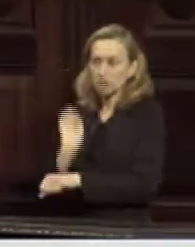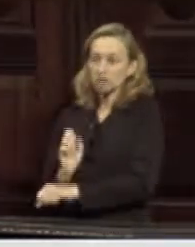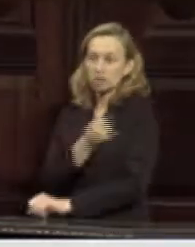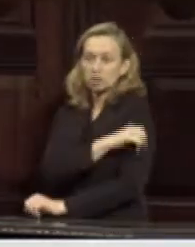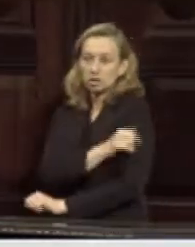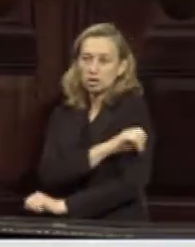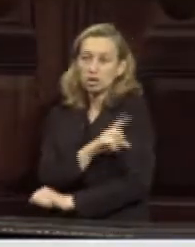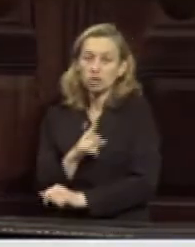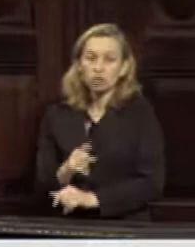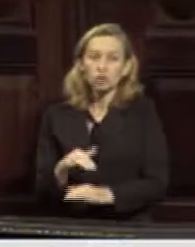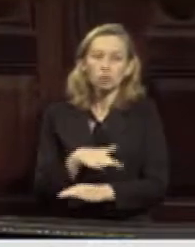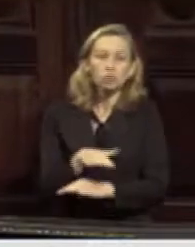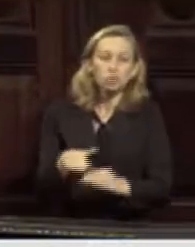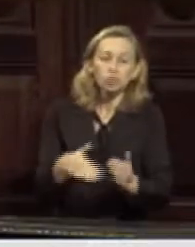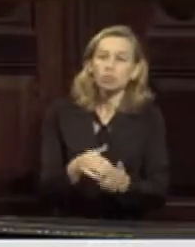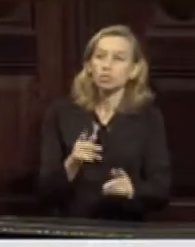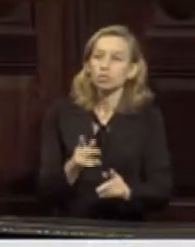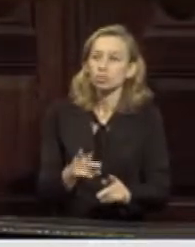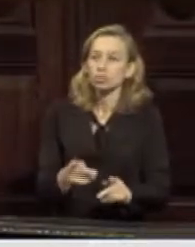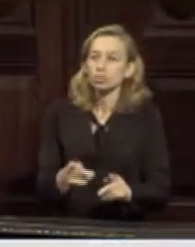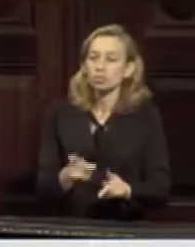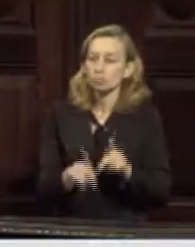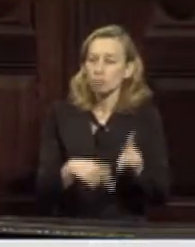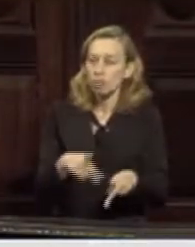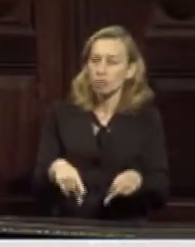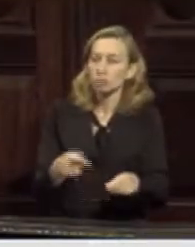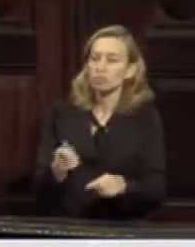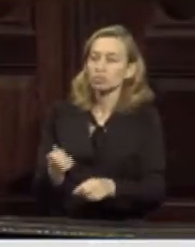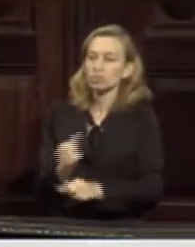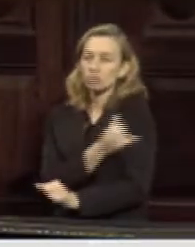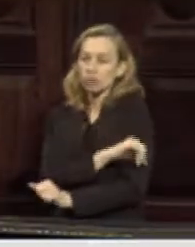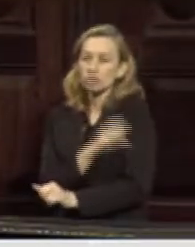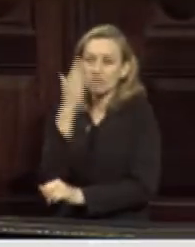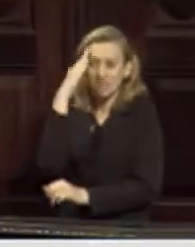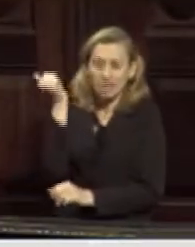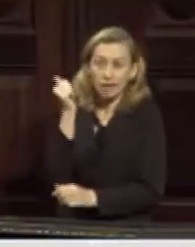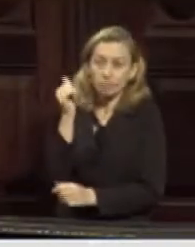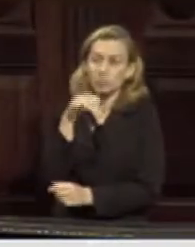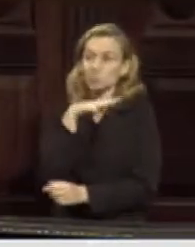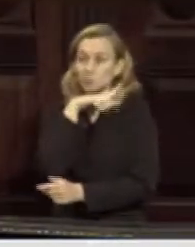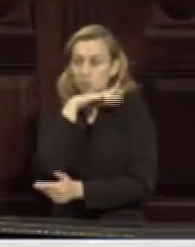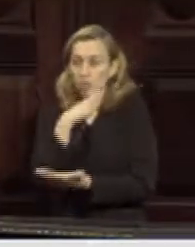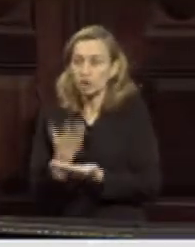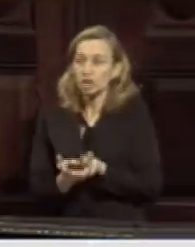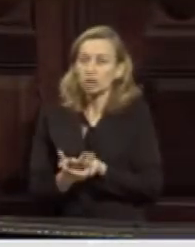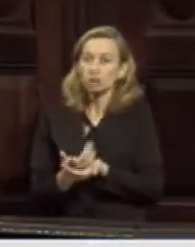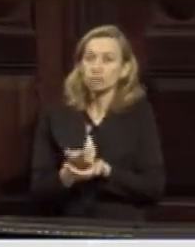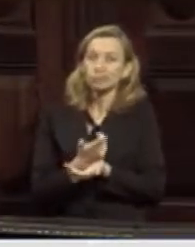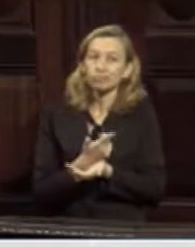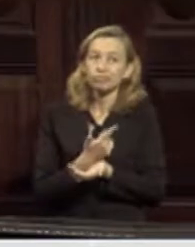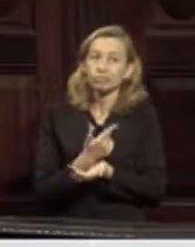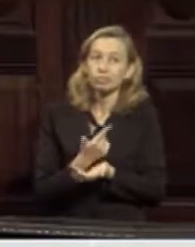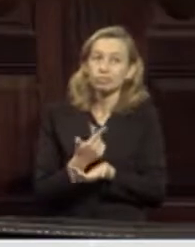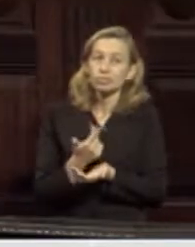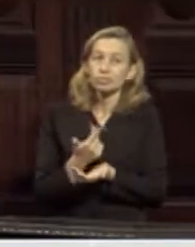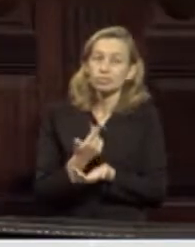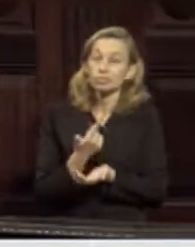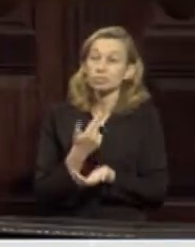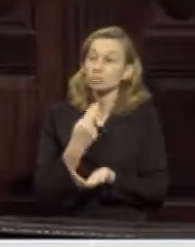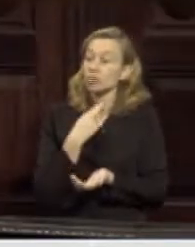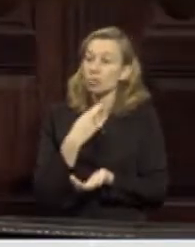fluminenses que nos acompanham sabem, é desastrosa. Nós não temos nenhuma tranquilidade para andar nas